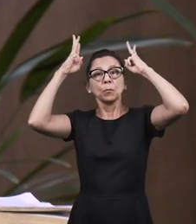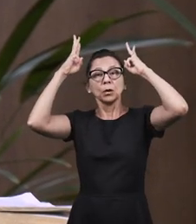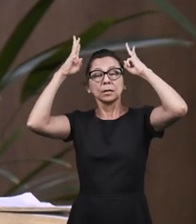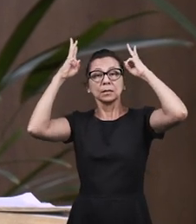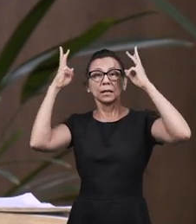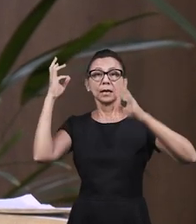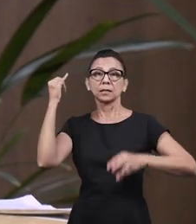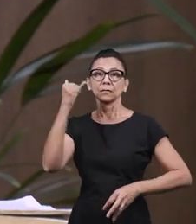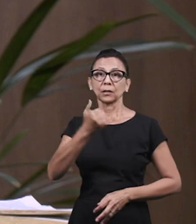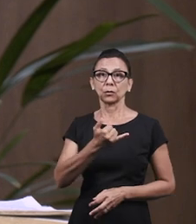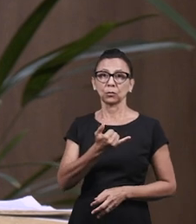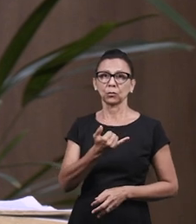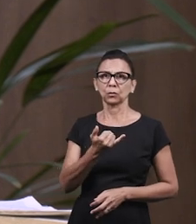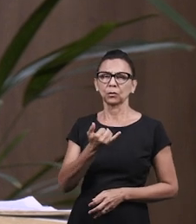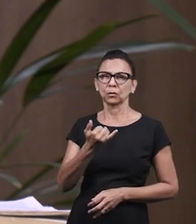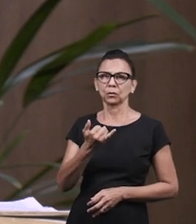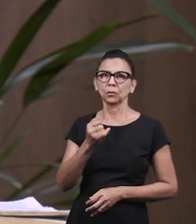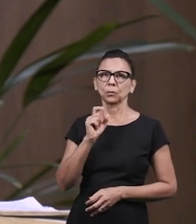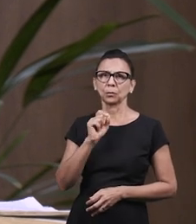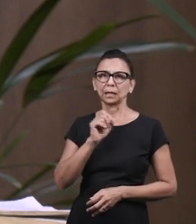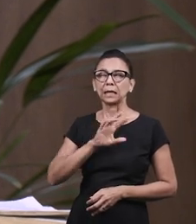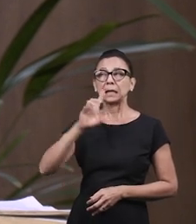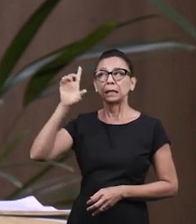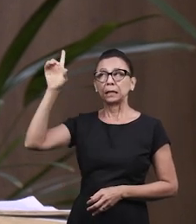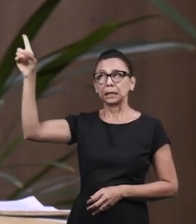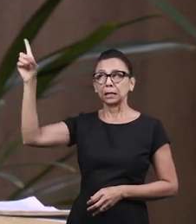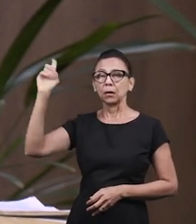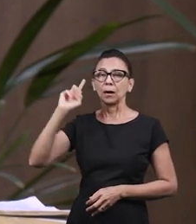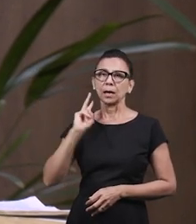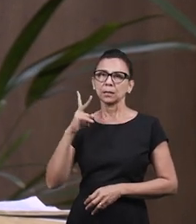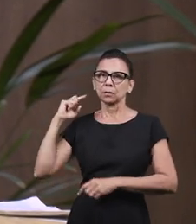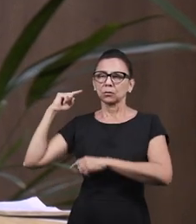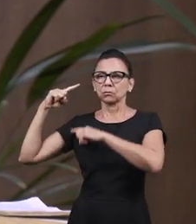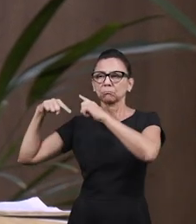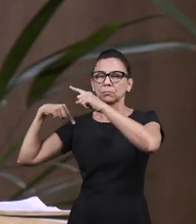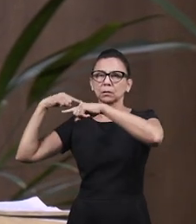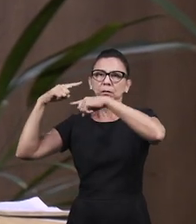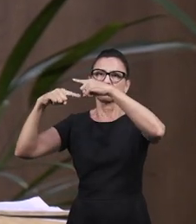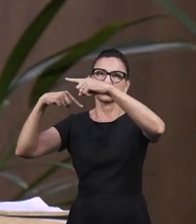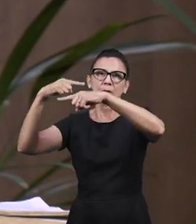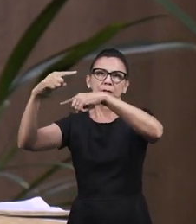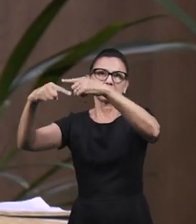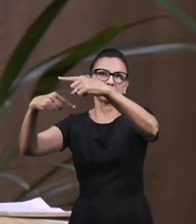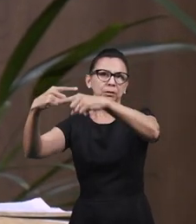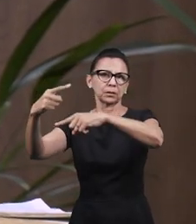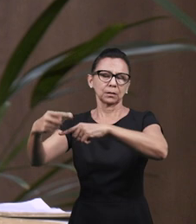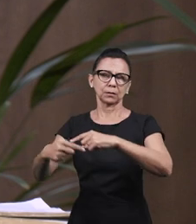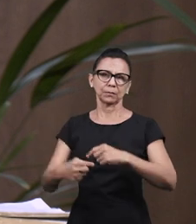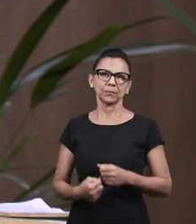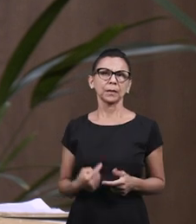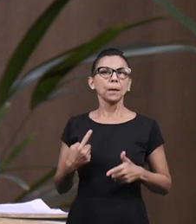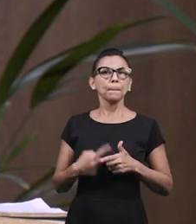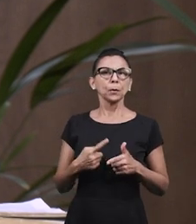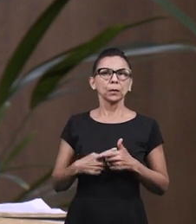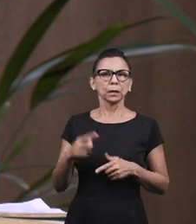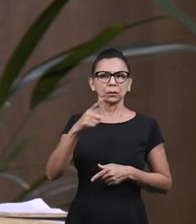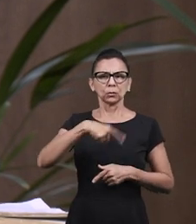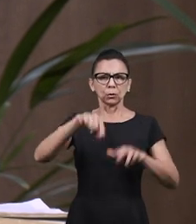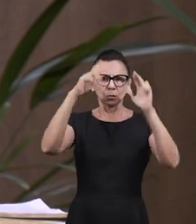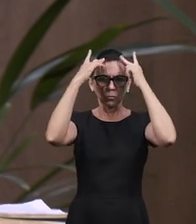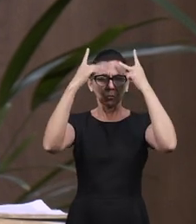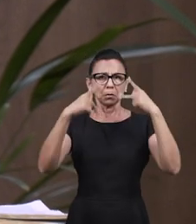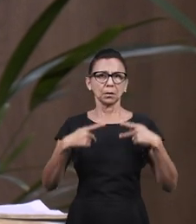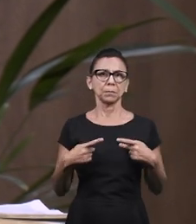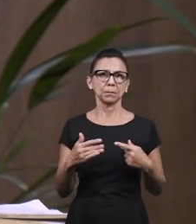Senhor, tu tens sido o nosso Deus de geração em geração, porque o homem passa. Então